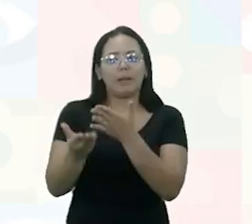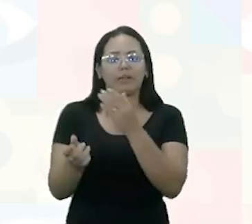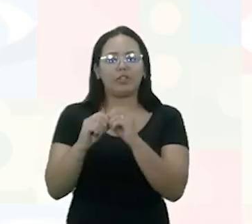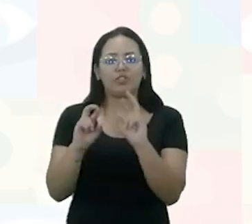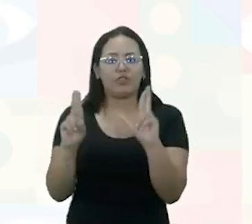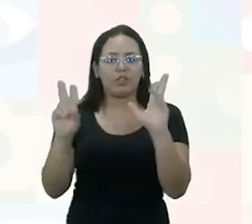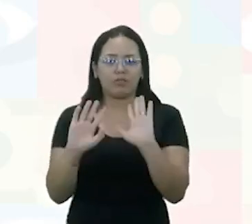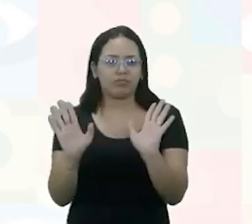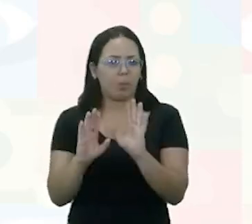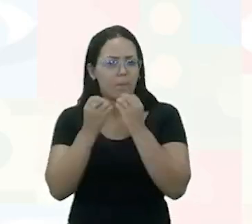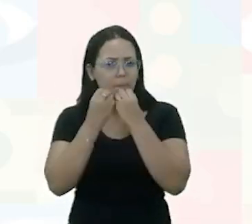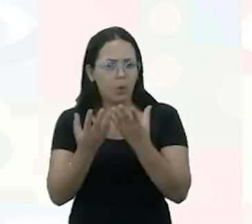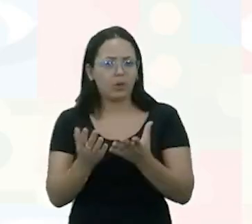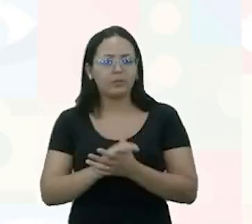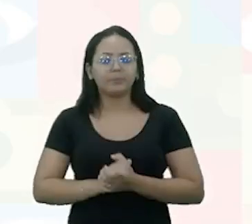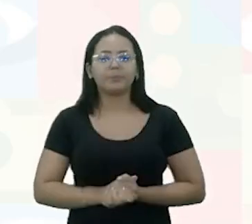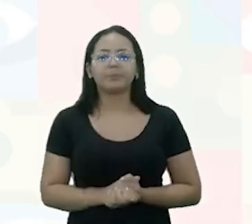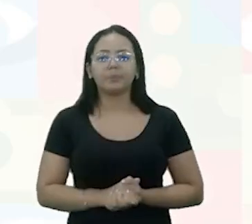diferença.